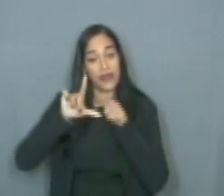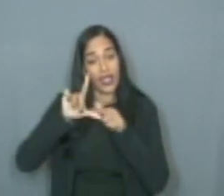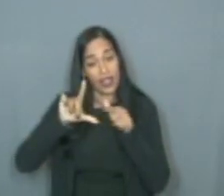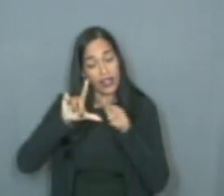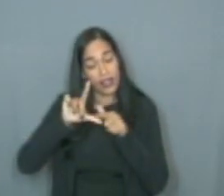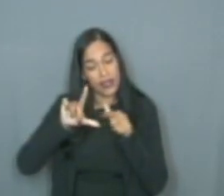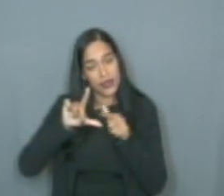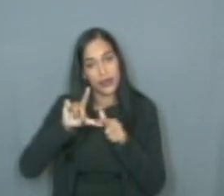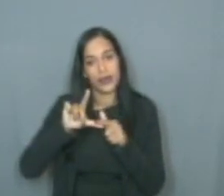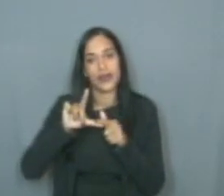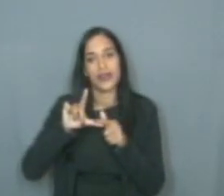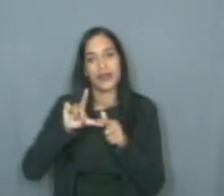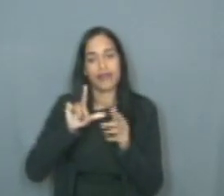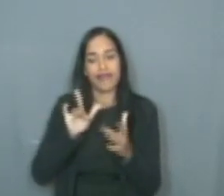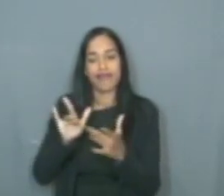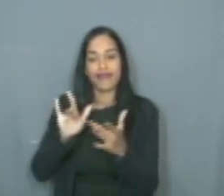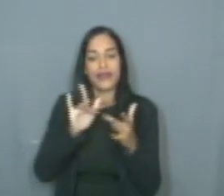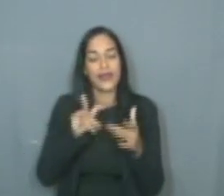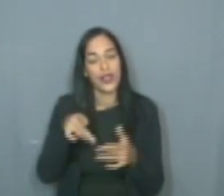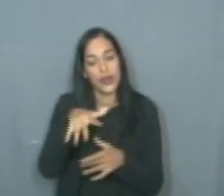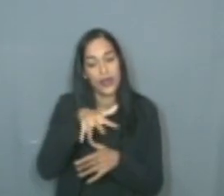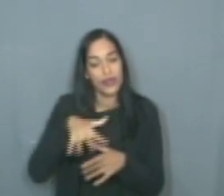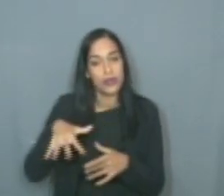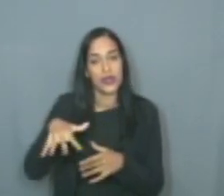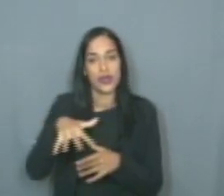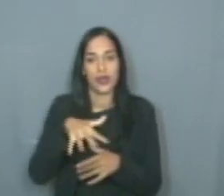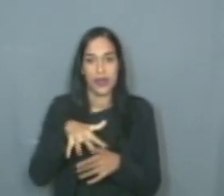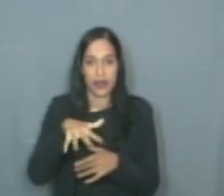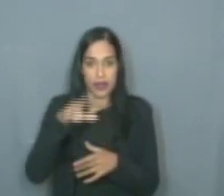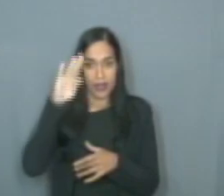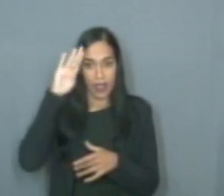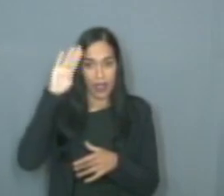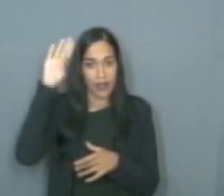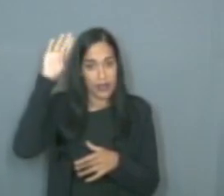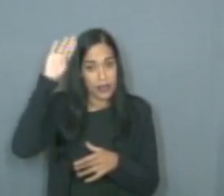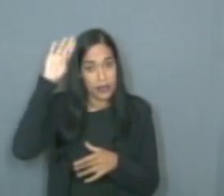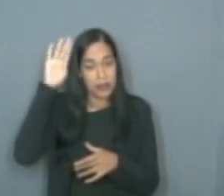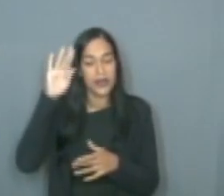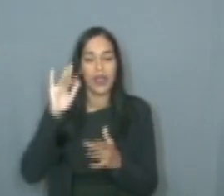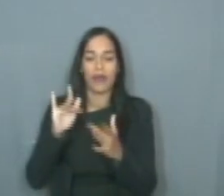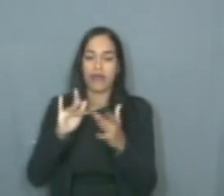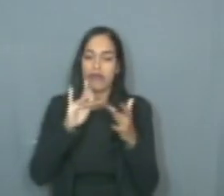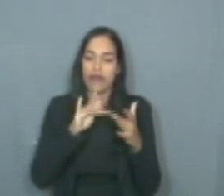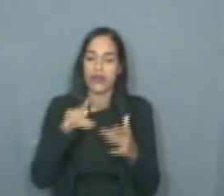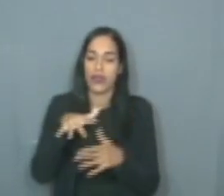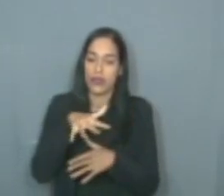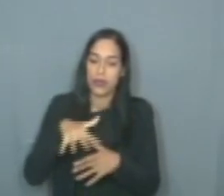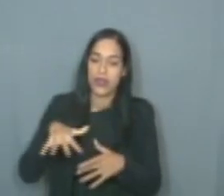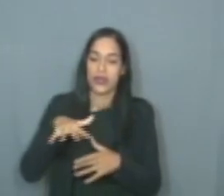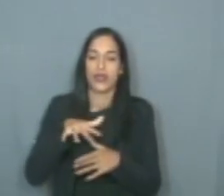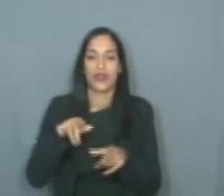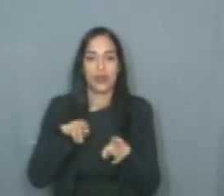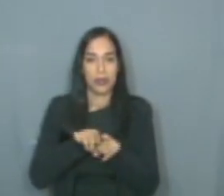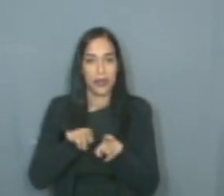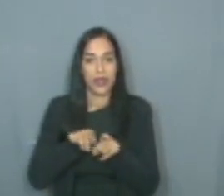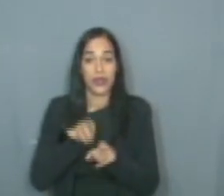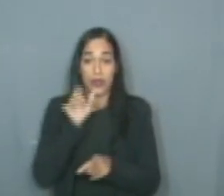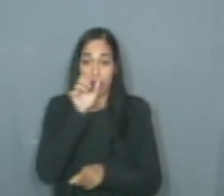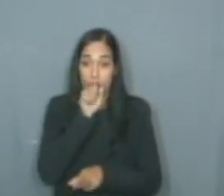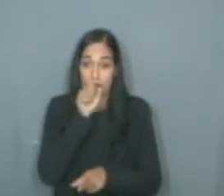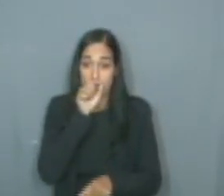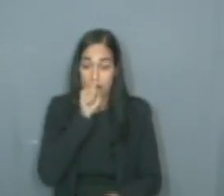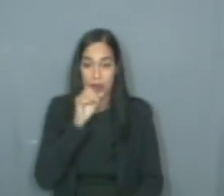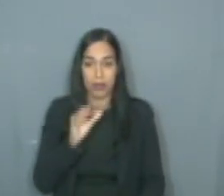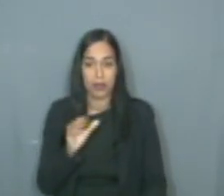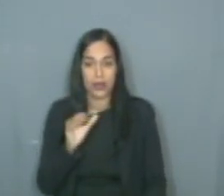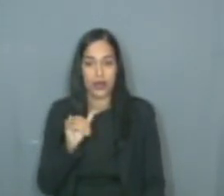literatura das pessoas e a academia das pessoas. Todo sábado, Cícero